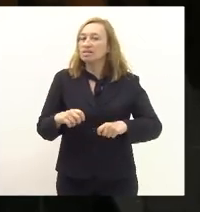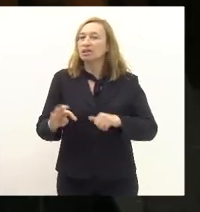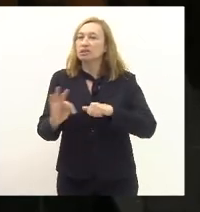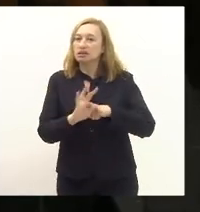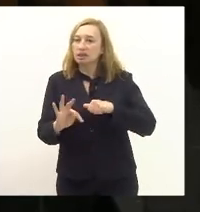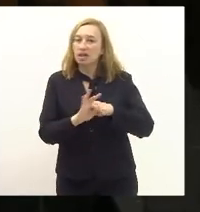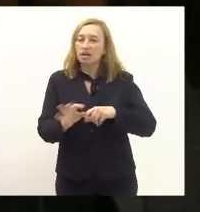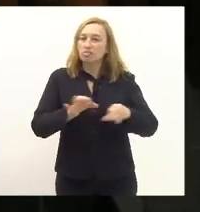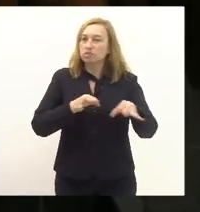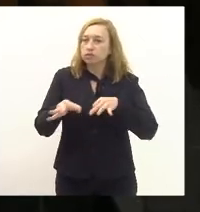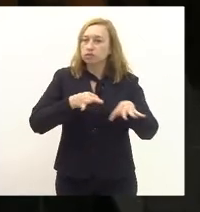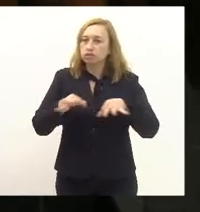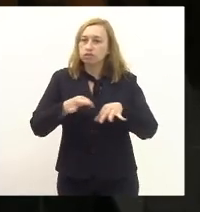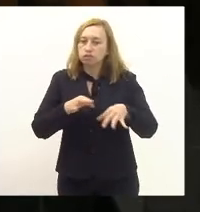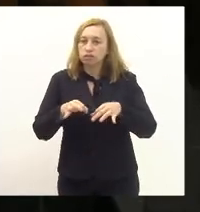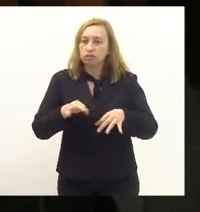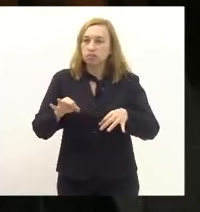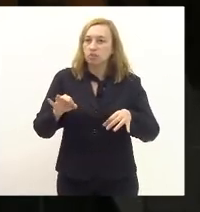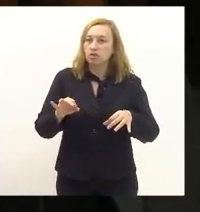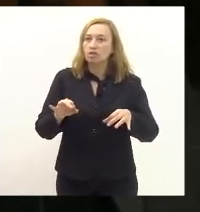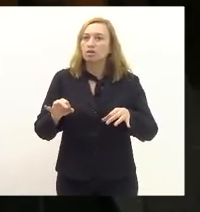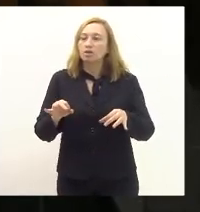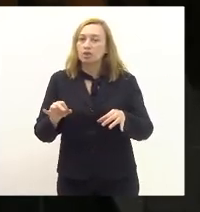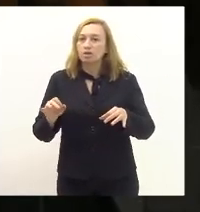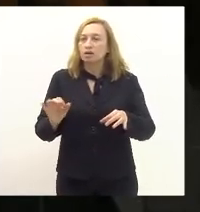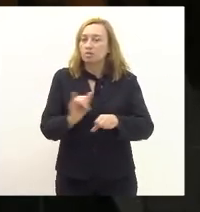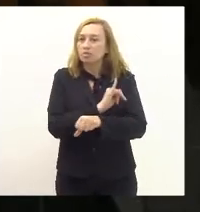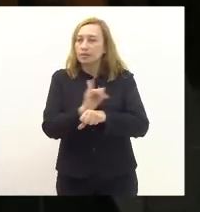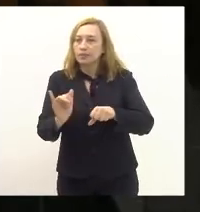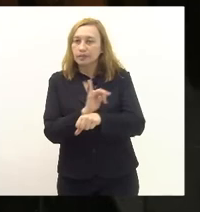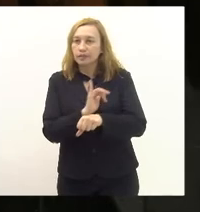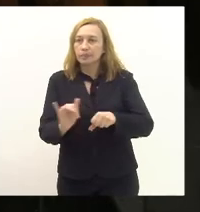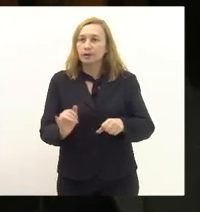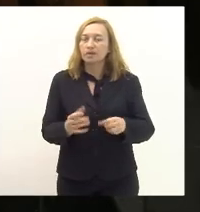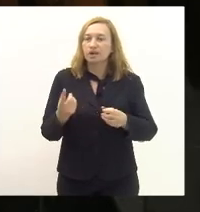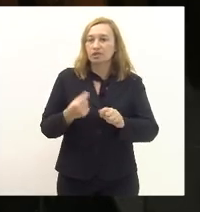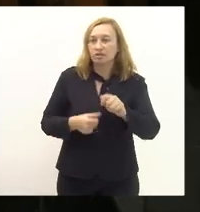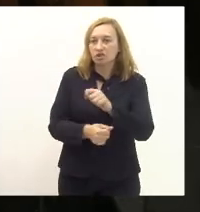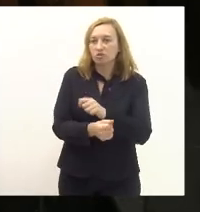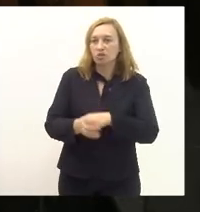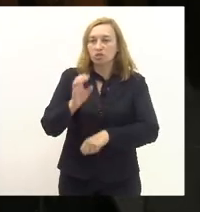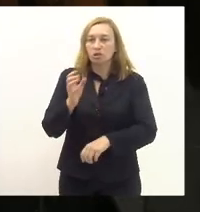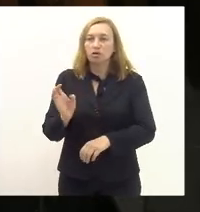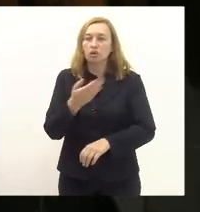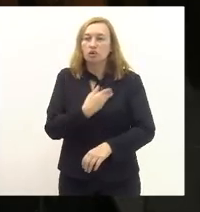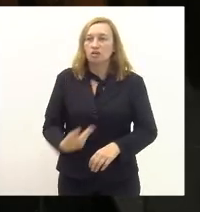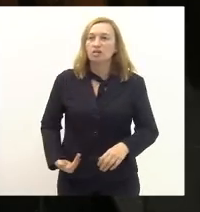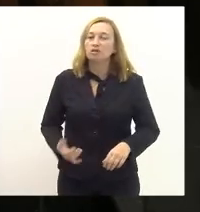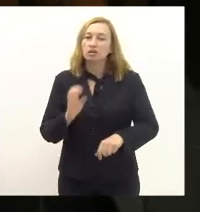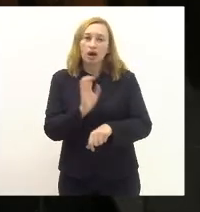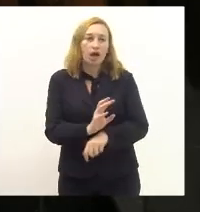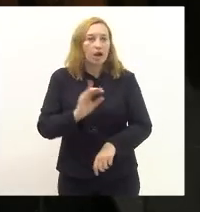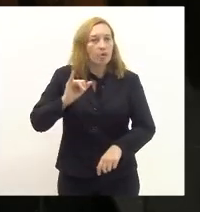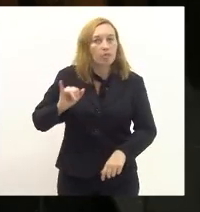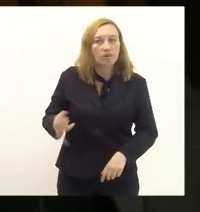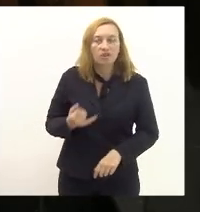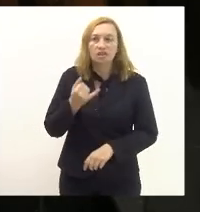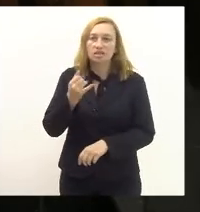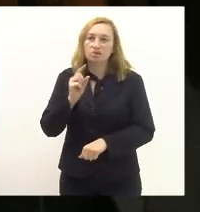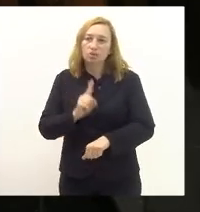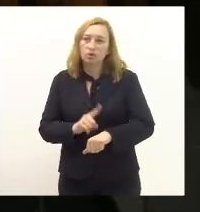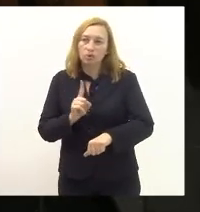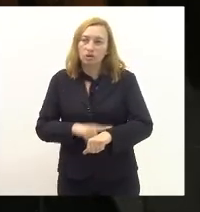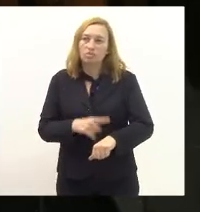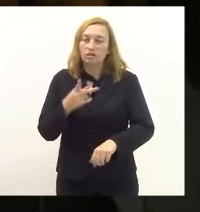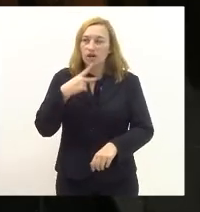técnica na elaboração de projetos, também receber investimentos do governo do estado. E eu aproveito nesse momento para dizer que, muito